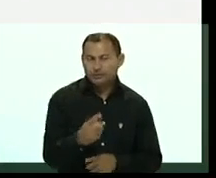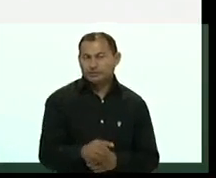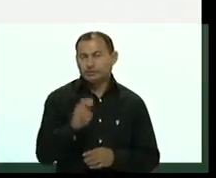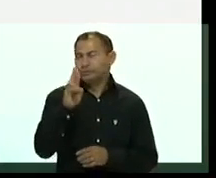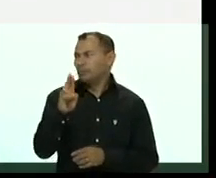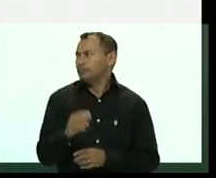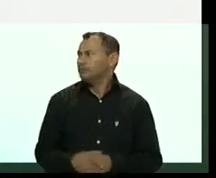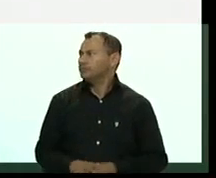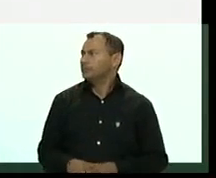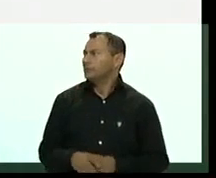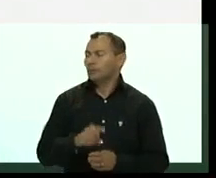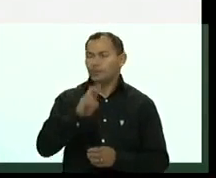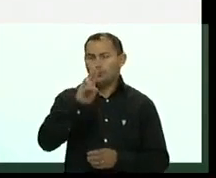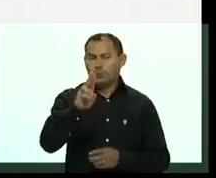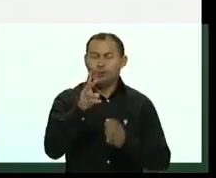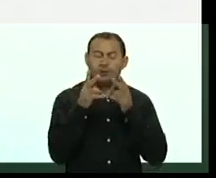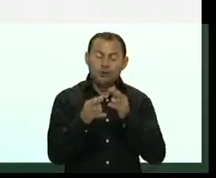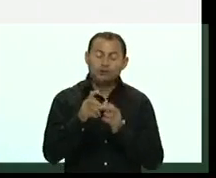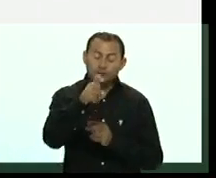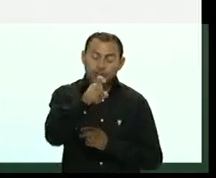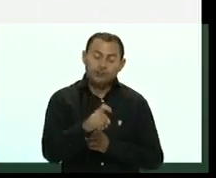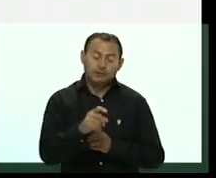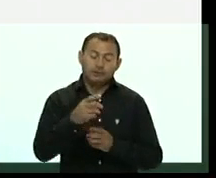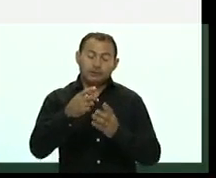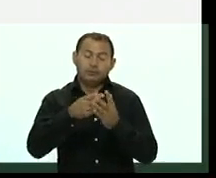u vai ser igual ao x ao quadrado